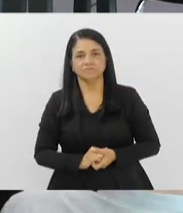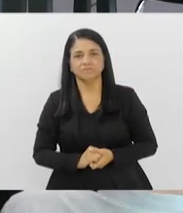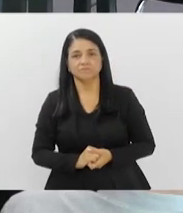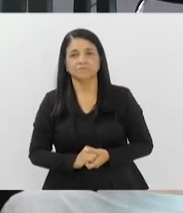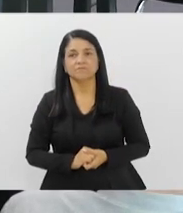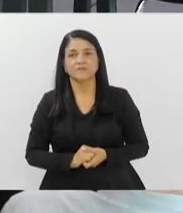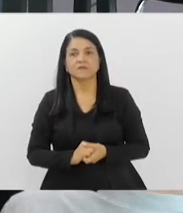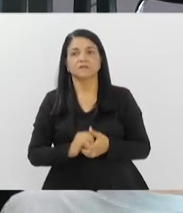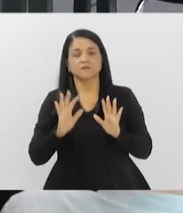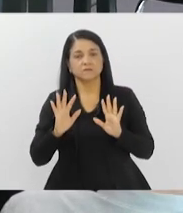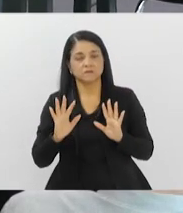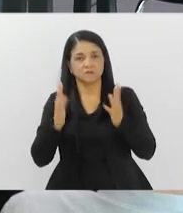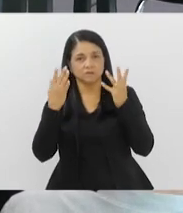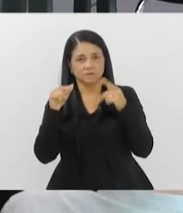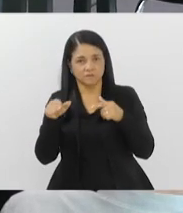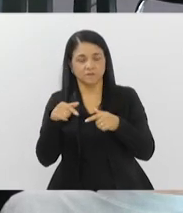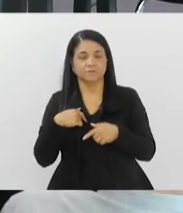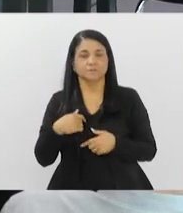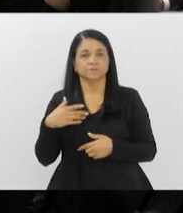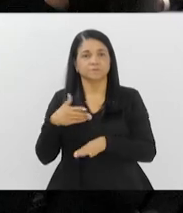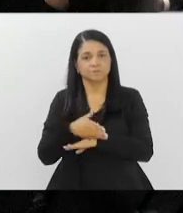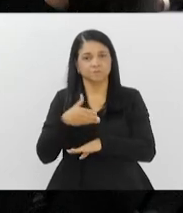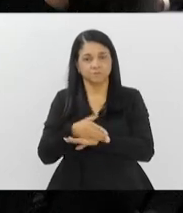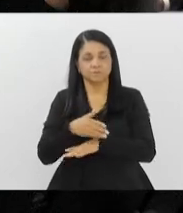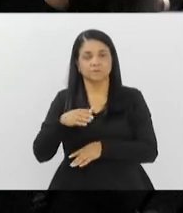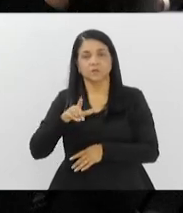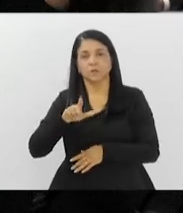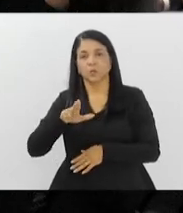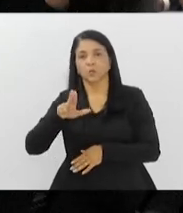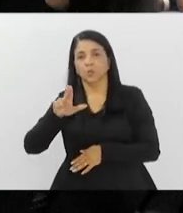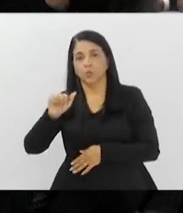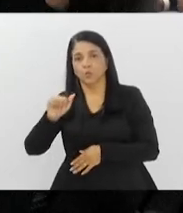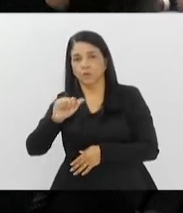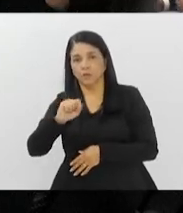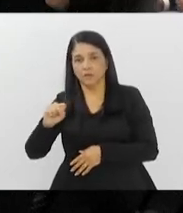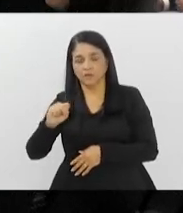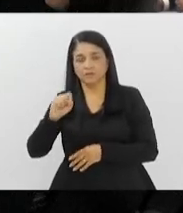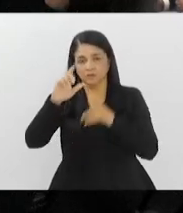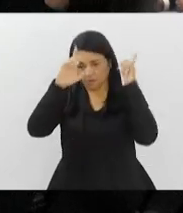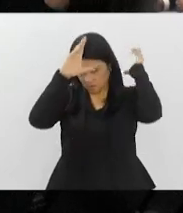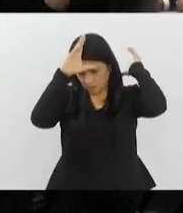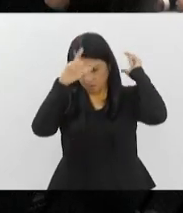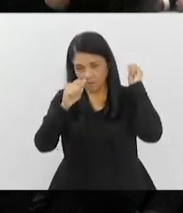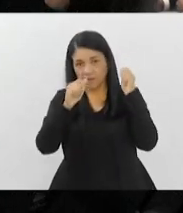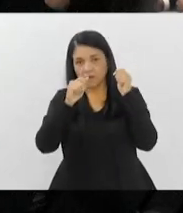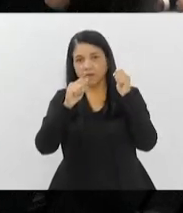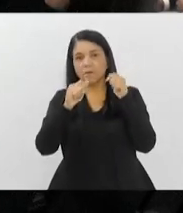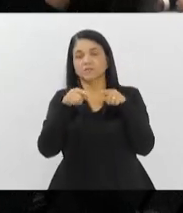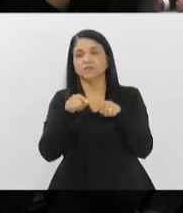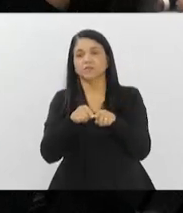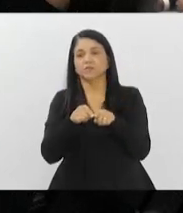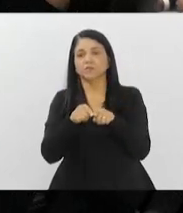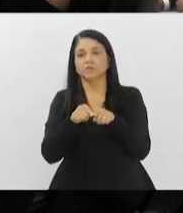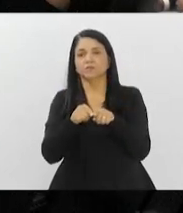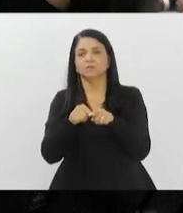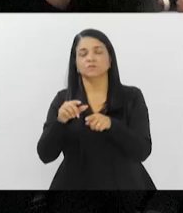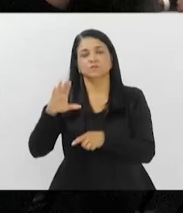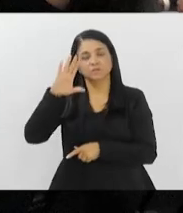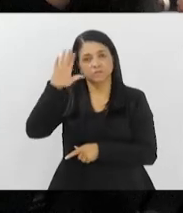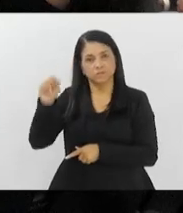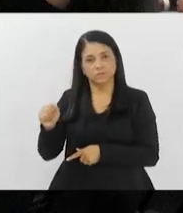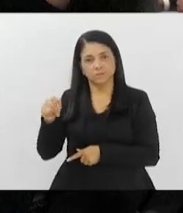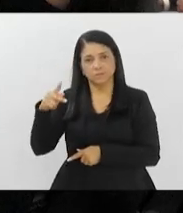Quero saudar a presença do senhor Lucas Lima, embaixador do Conselho Pan-Africano, o Biratã José de